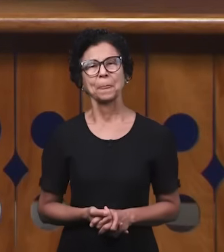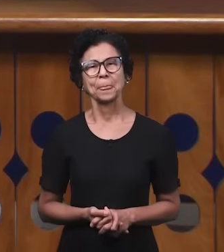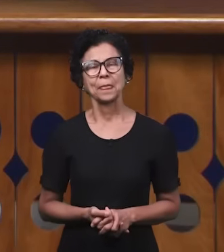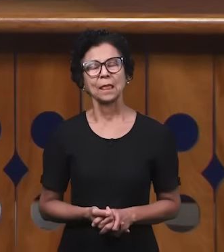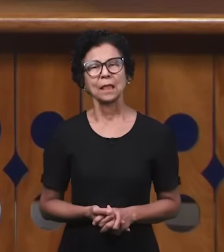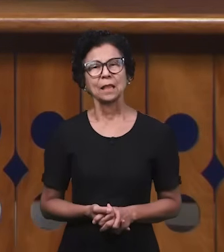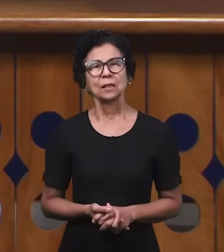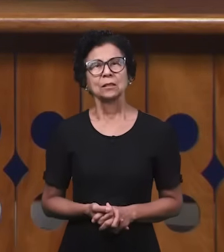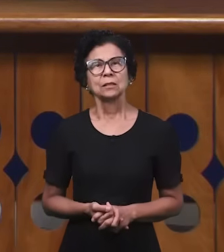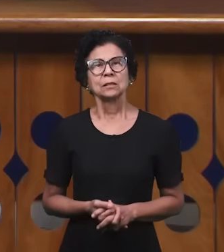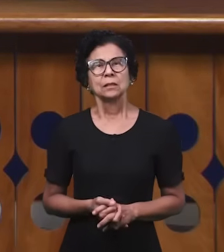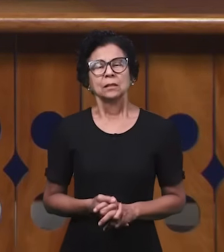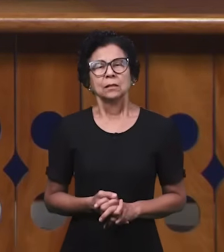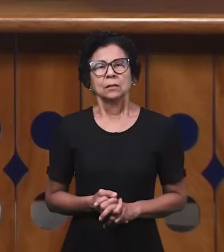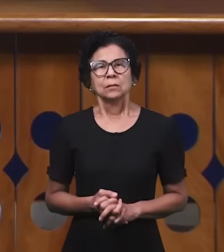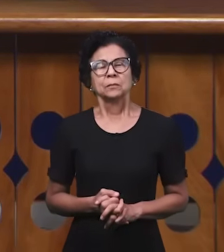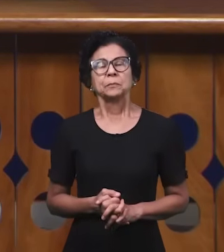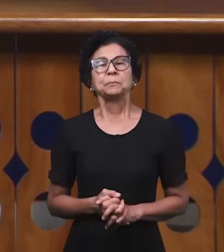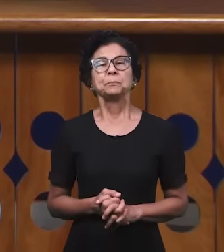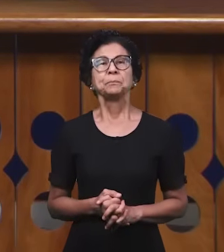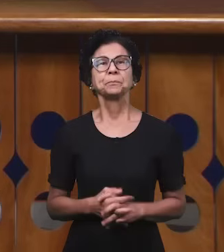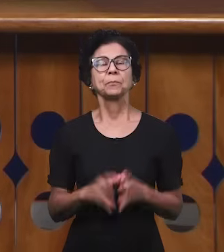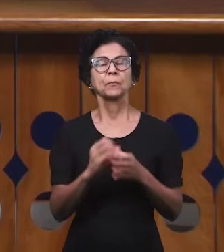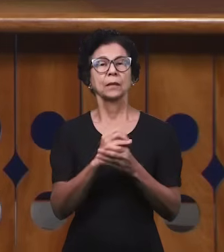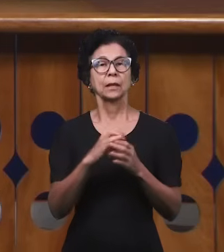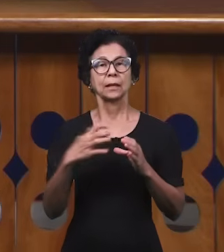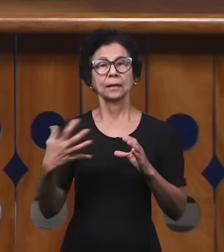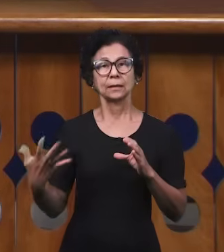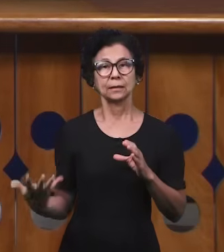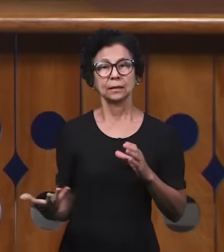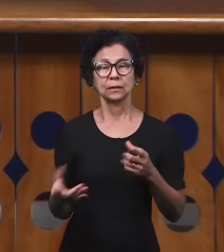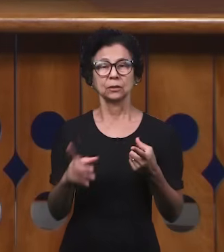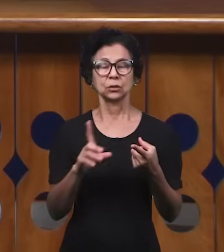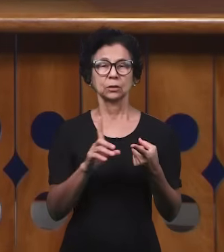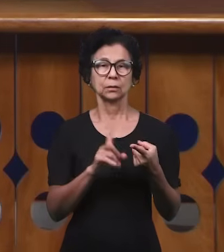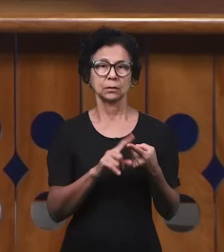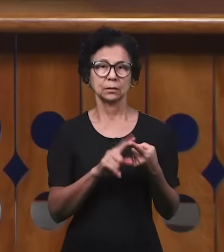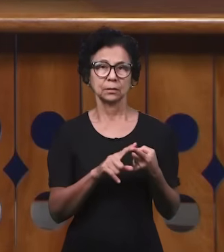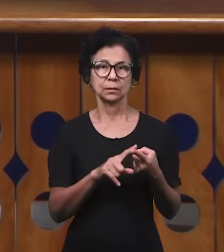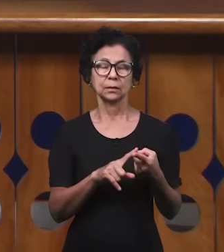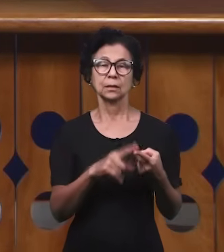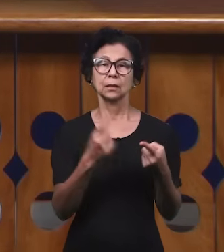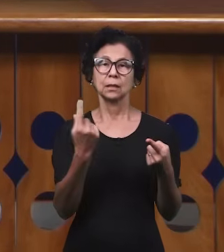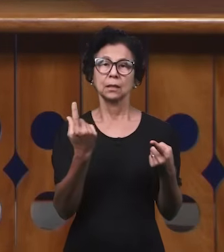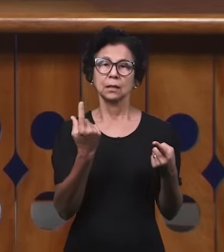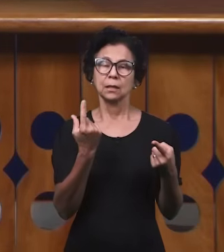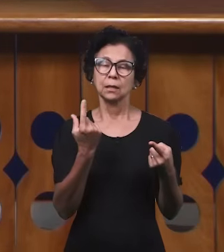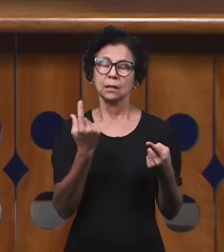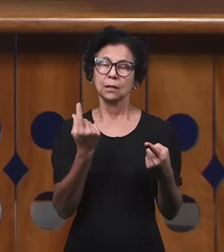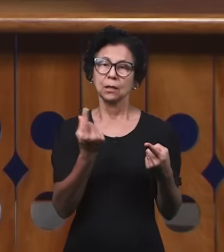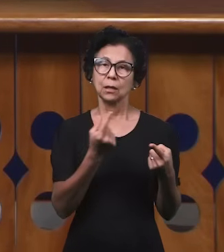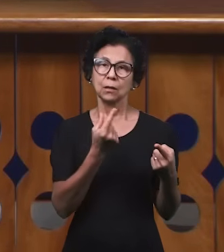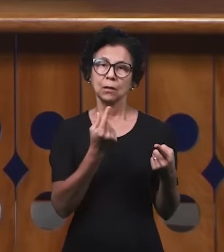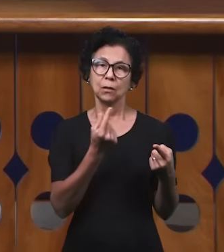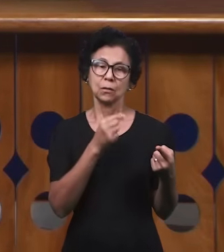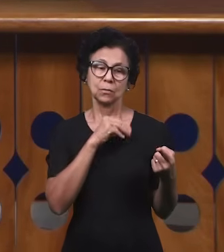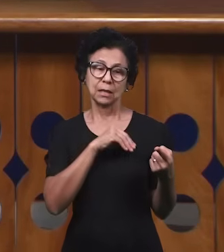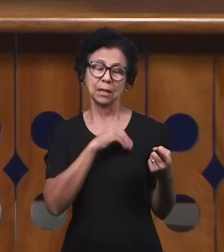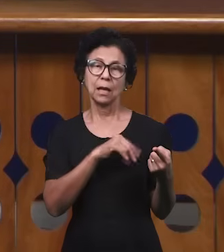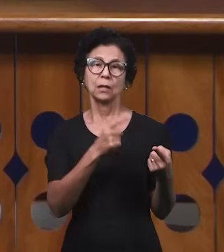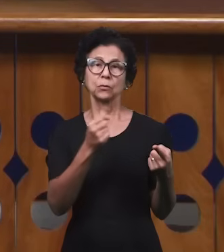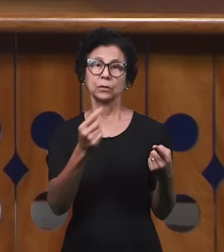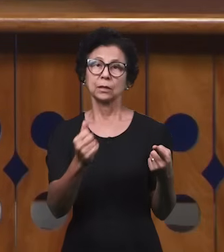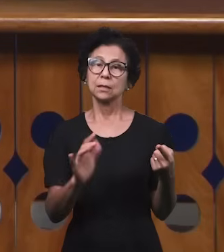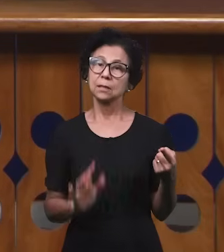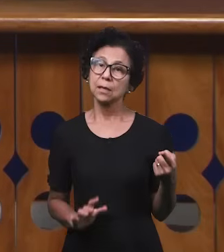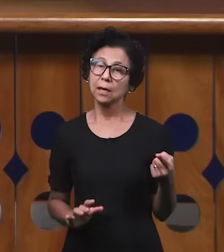né? Esse quadro está falando bem assim, os aspectos financeiro, tempo de casamento, criação dos filhos. Mas, pastor, nós não somos casados